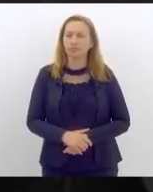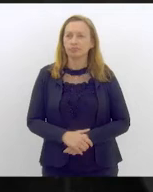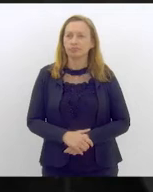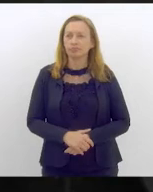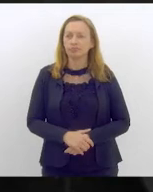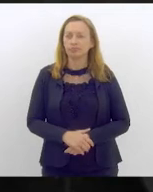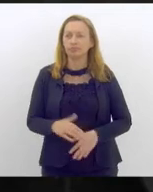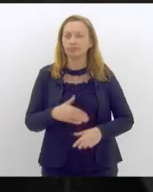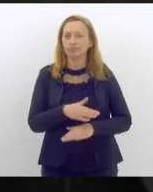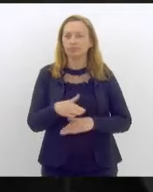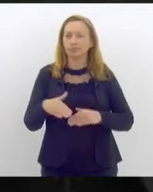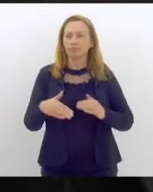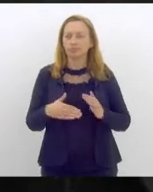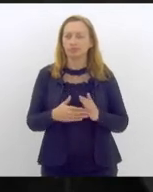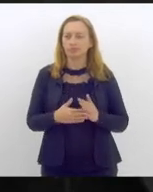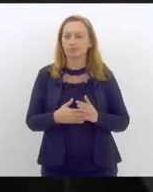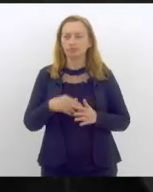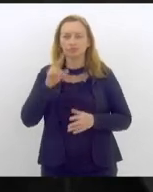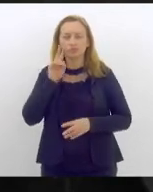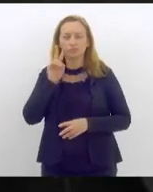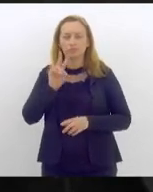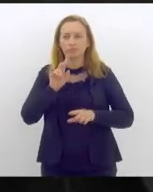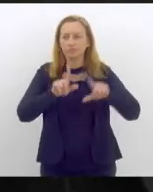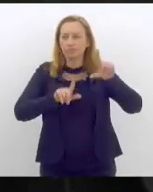senhoras e senhores telespectadores